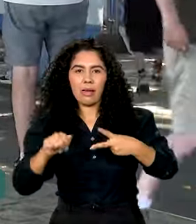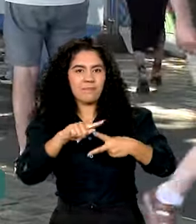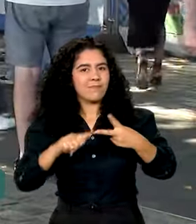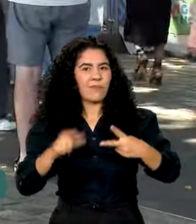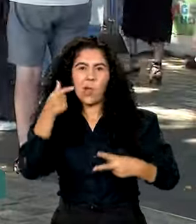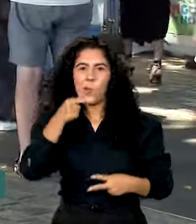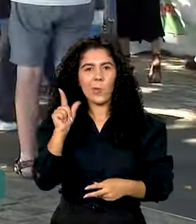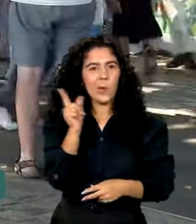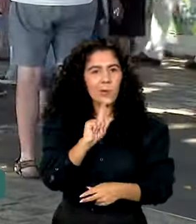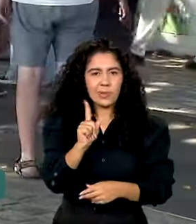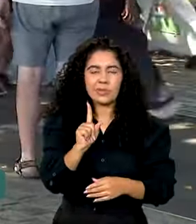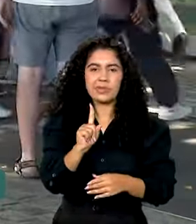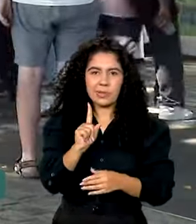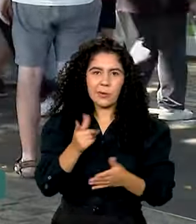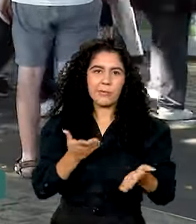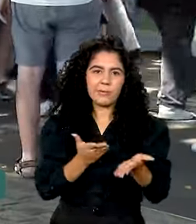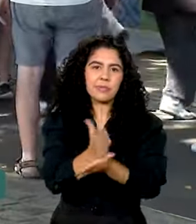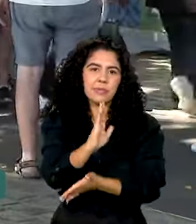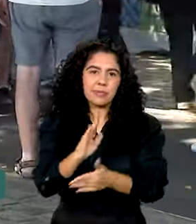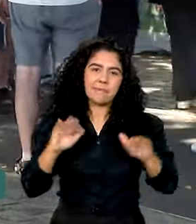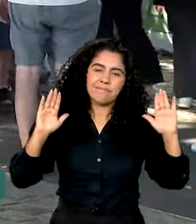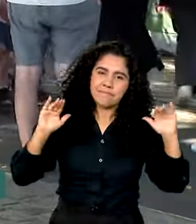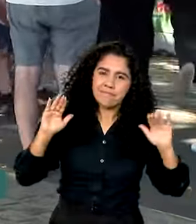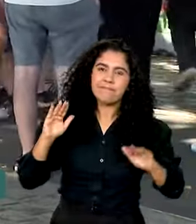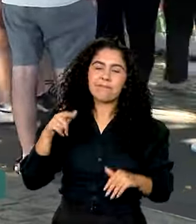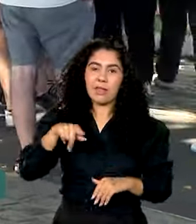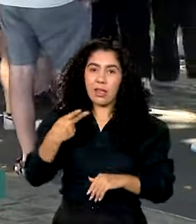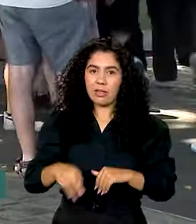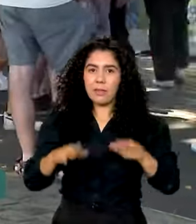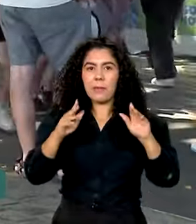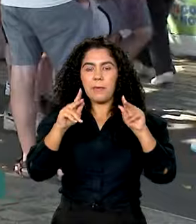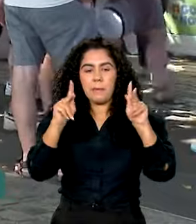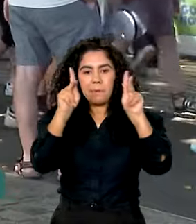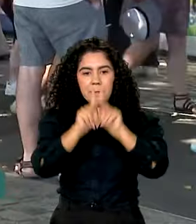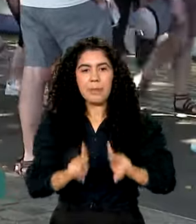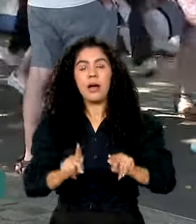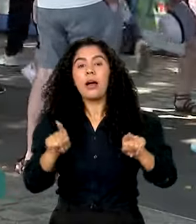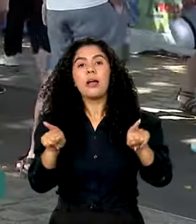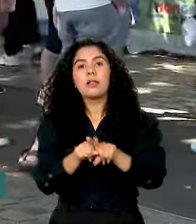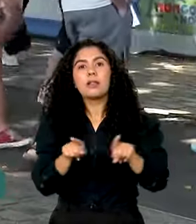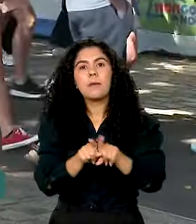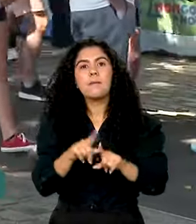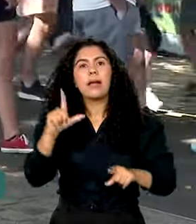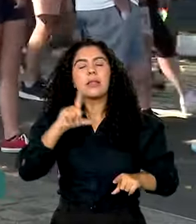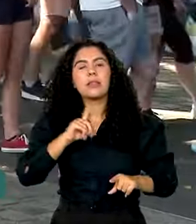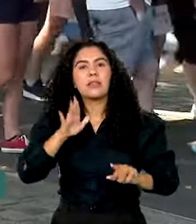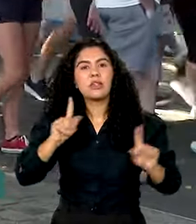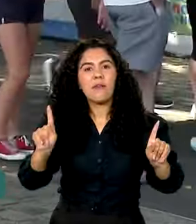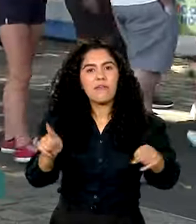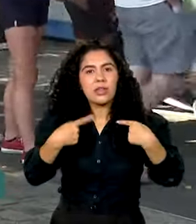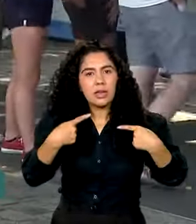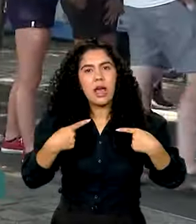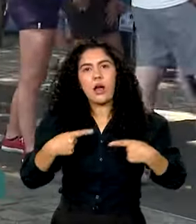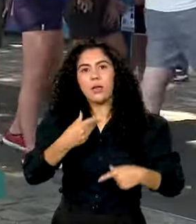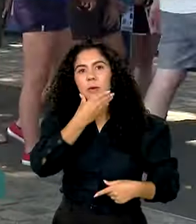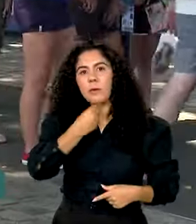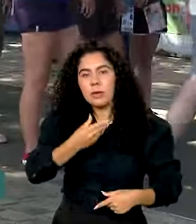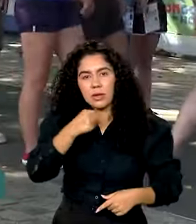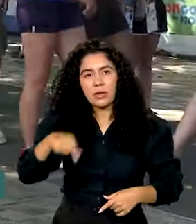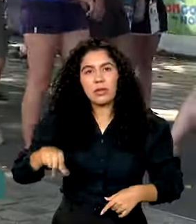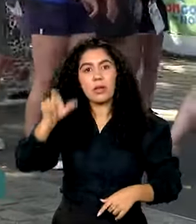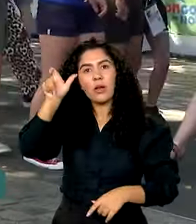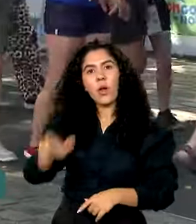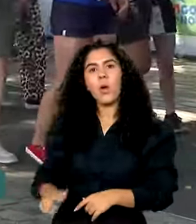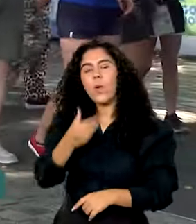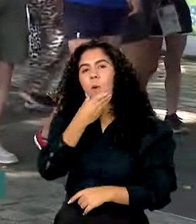índice necessário e se despedem de Paris. Hoje ainda temos a final masculina do dardo, com a participação do brasileiro Luiz